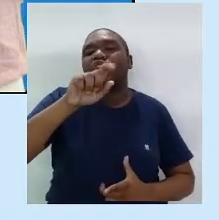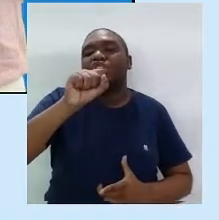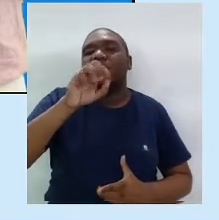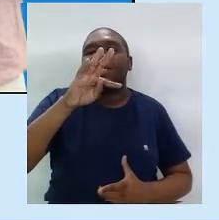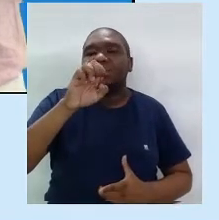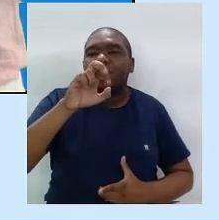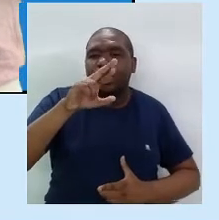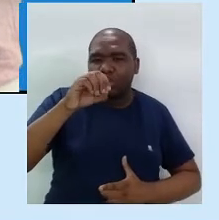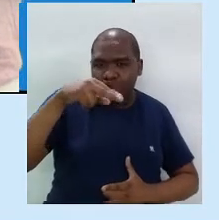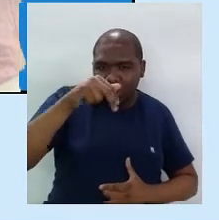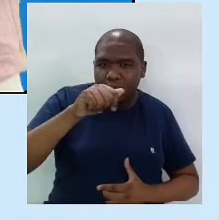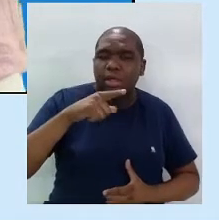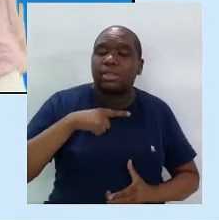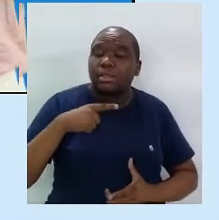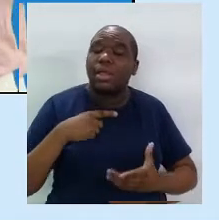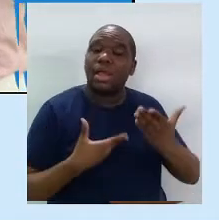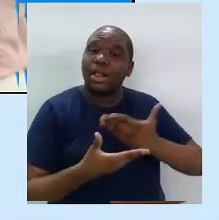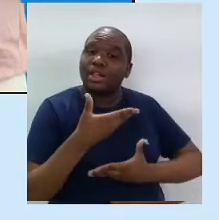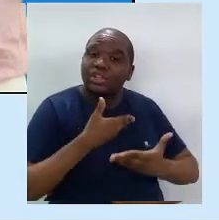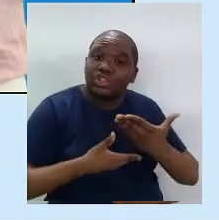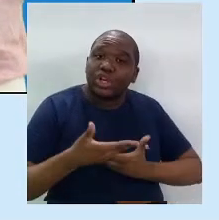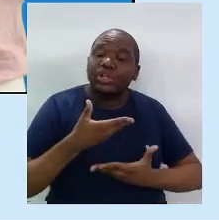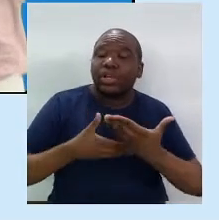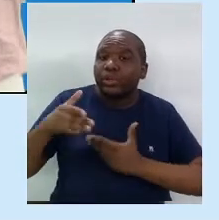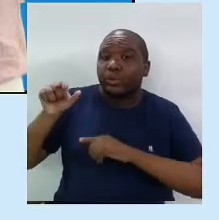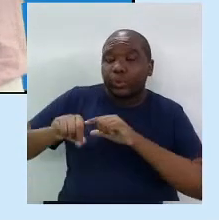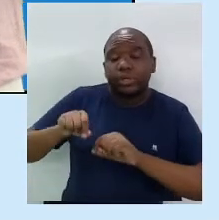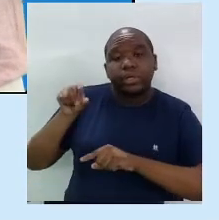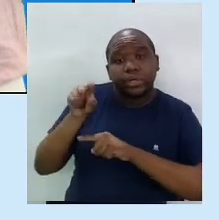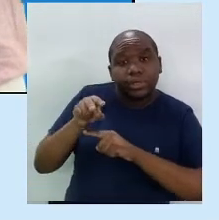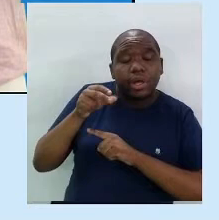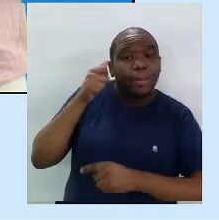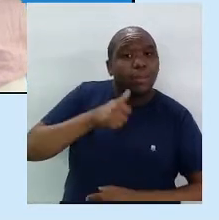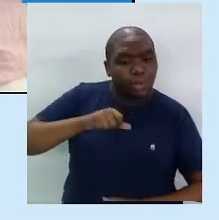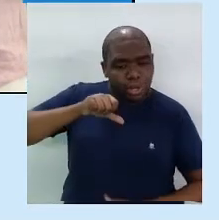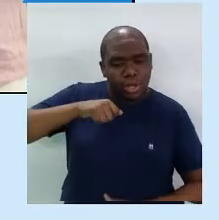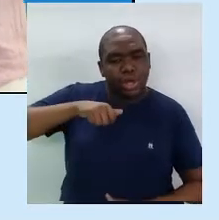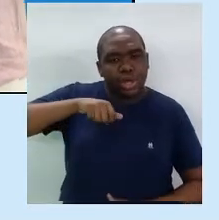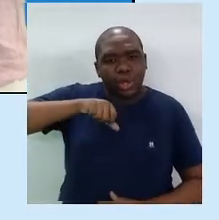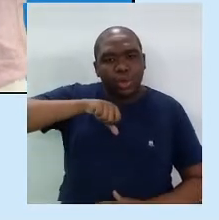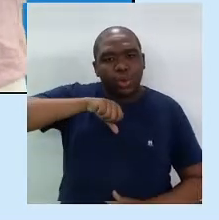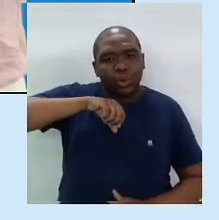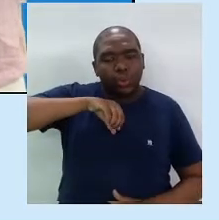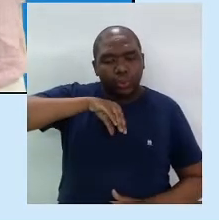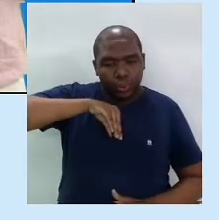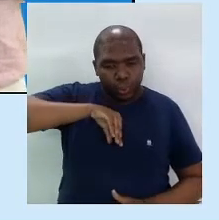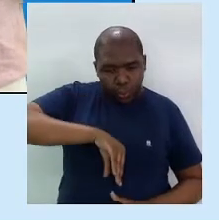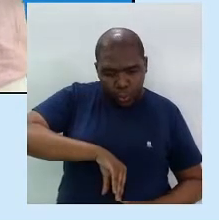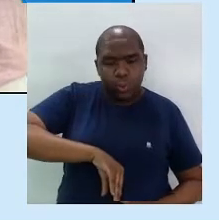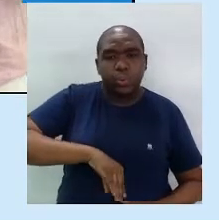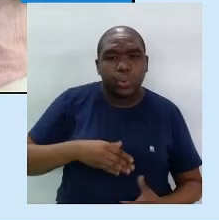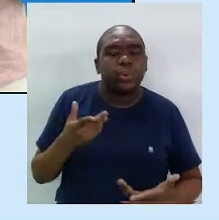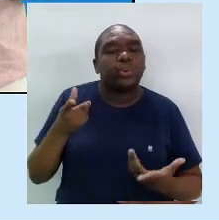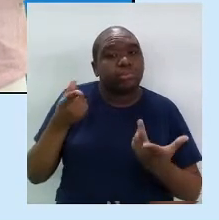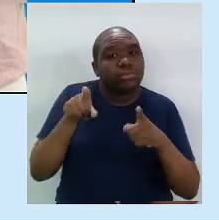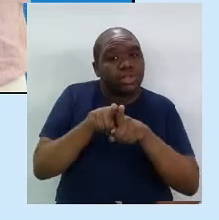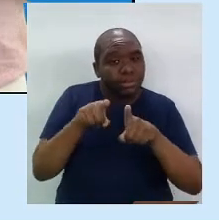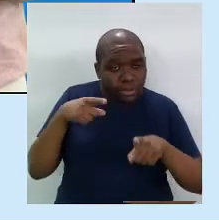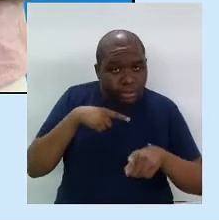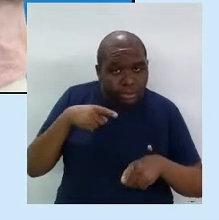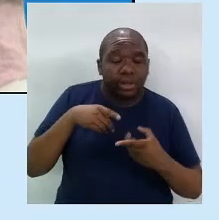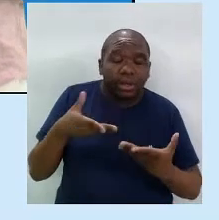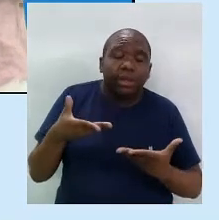que está relacionado ali com a manutenção do ciclo menstrual, sendo o estrogênio